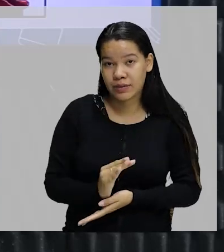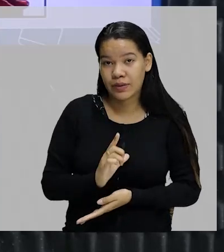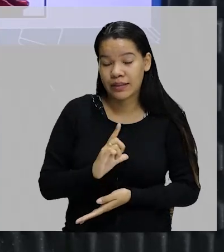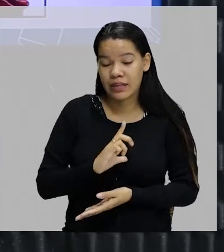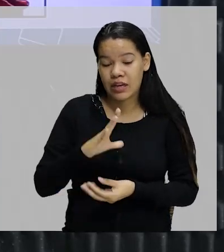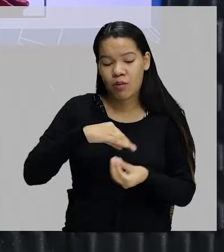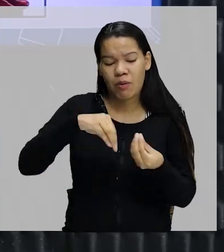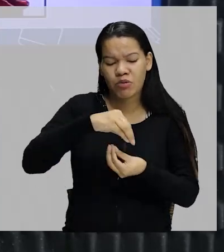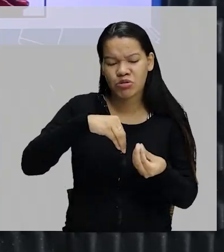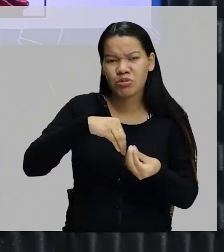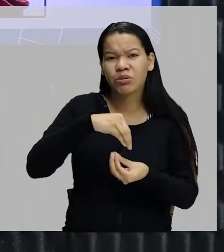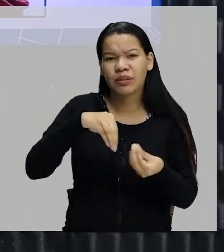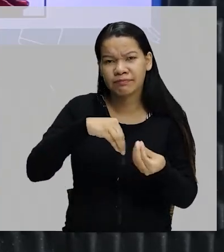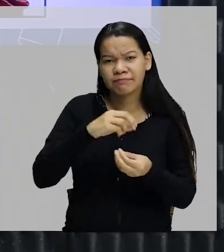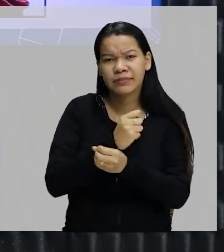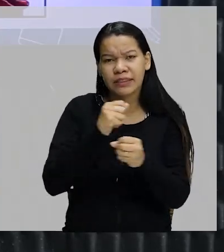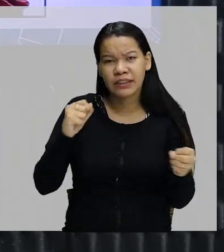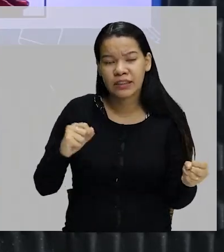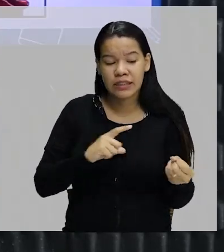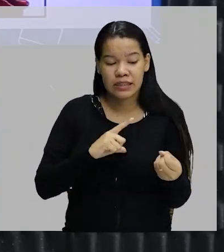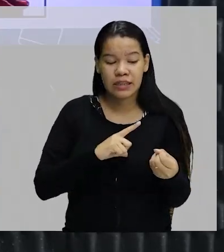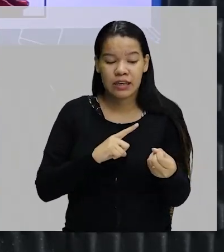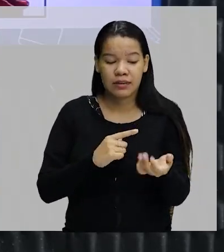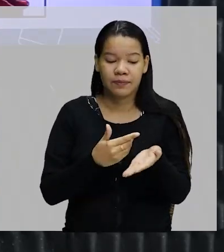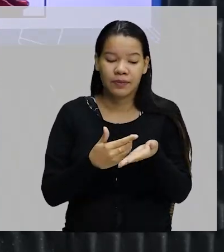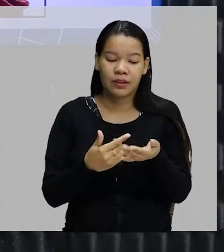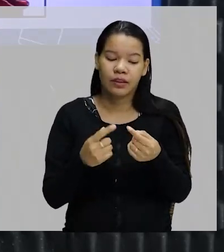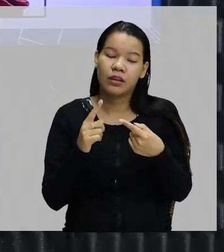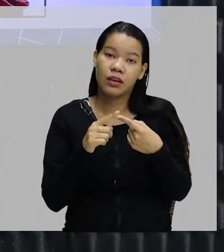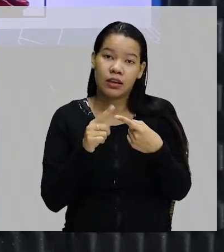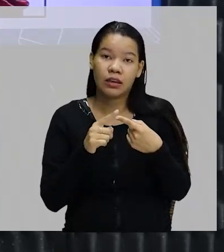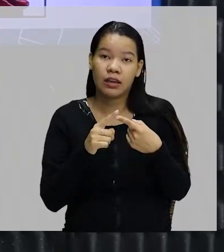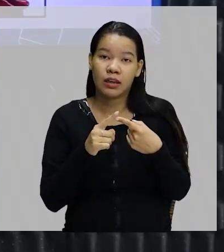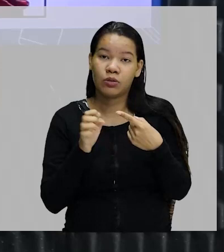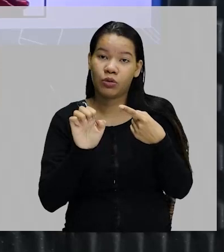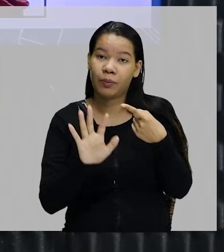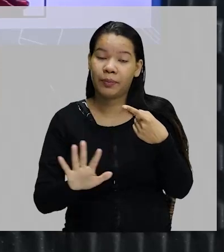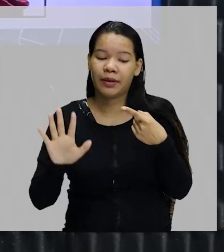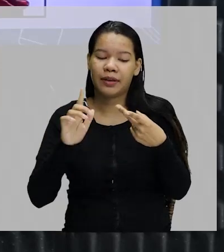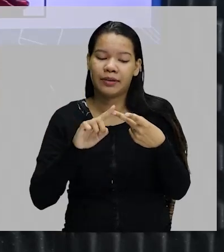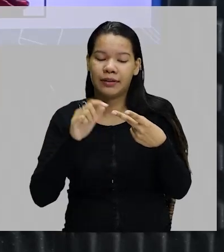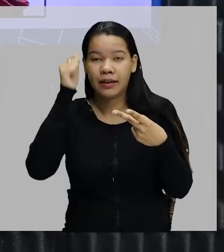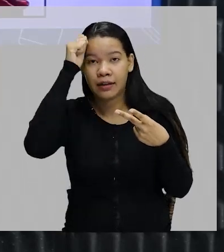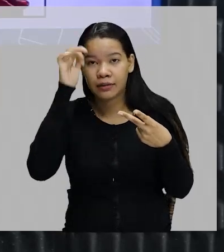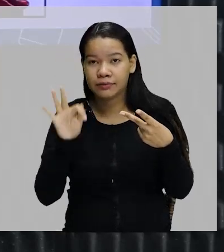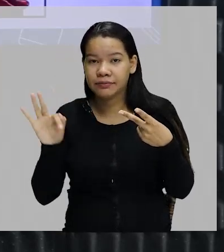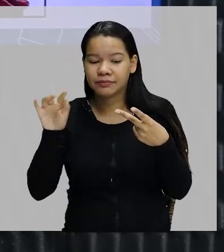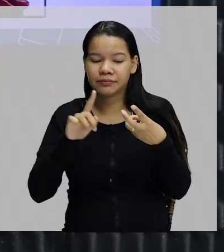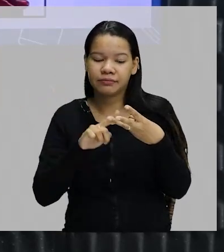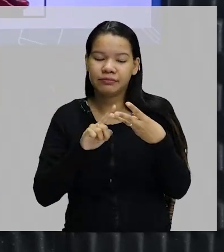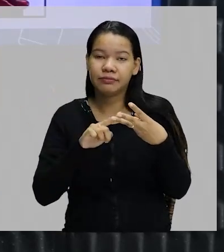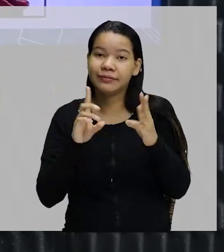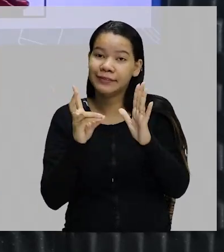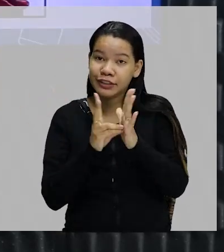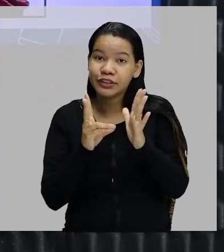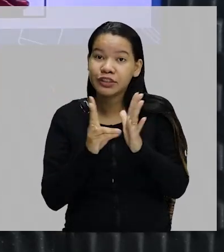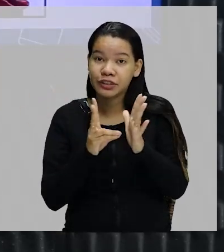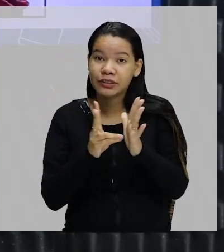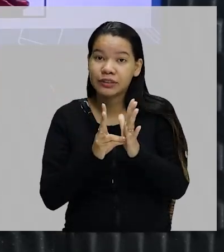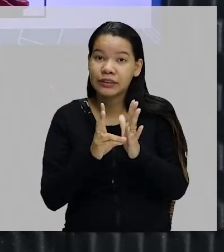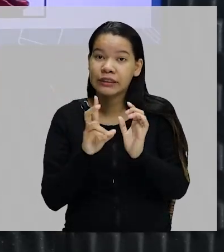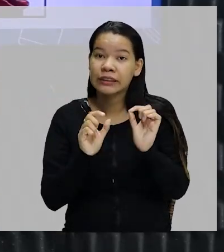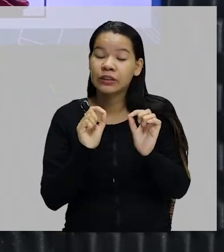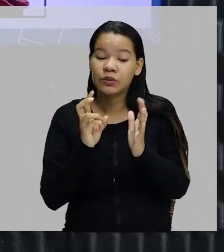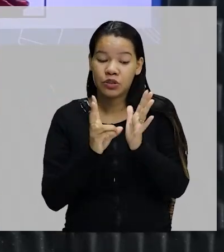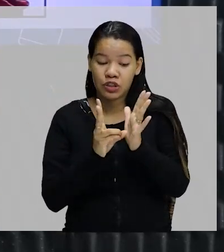raízes europeia, tem raízes africana e tem também as raízes indígenas, que eram quem moravam aqui no nosso Brasil